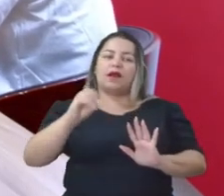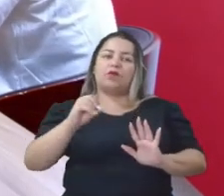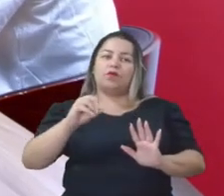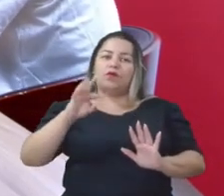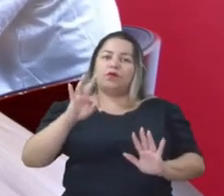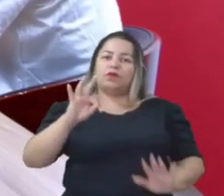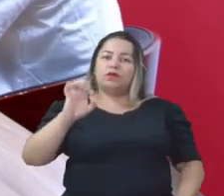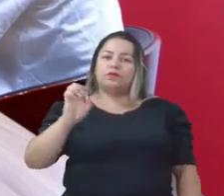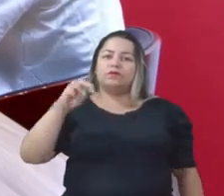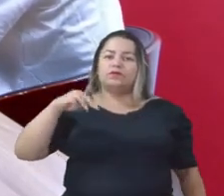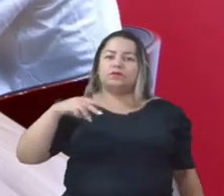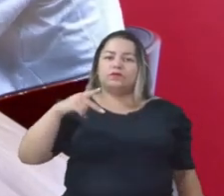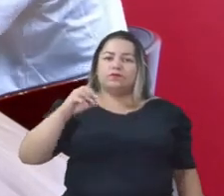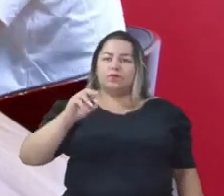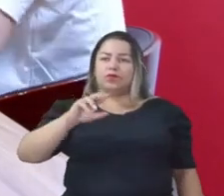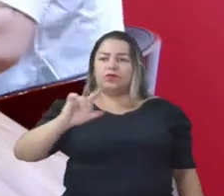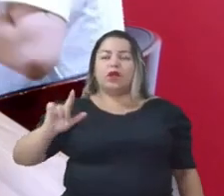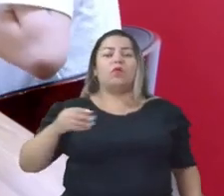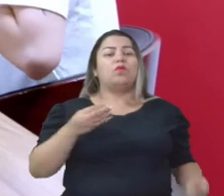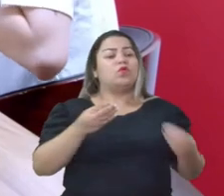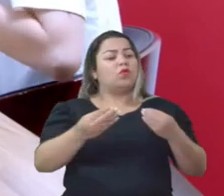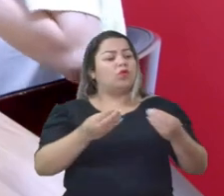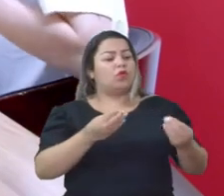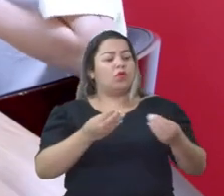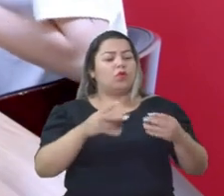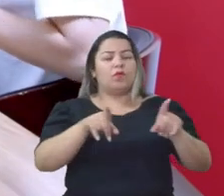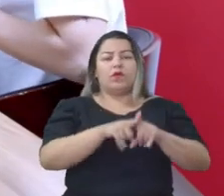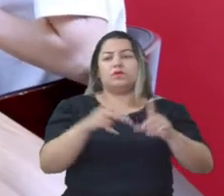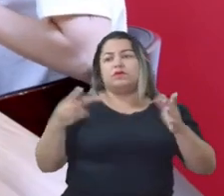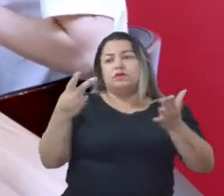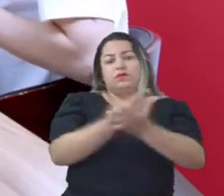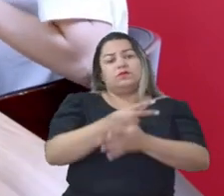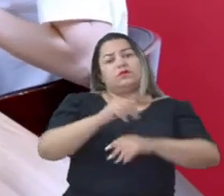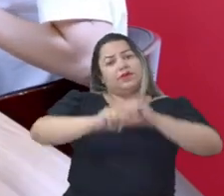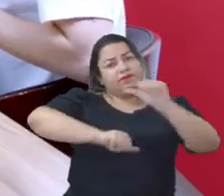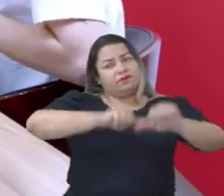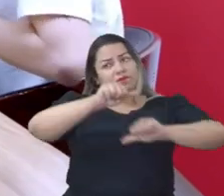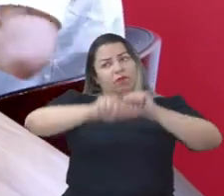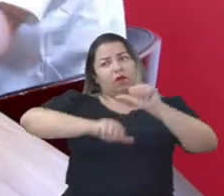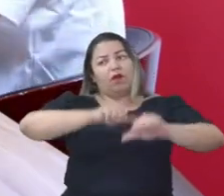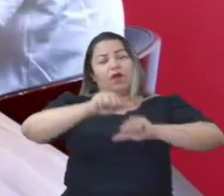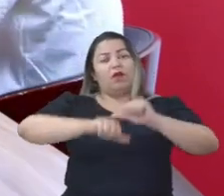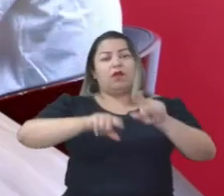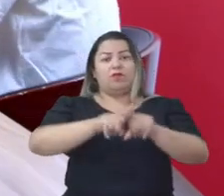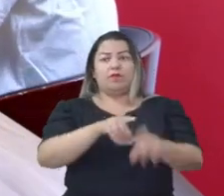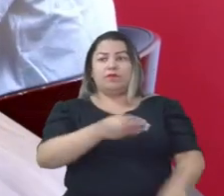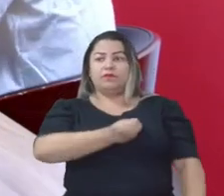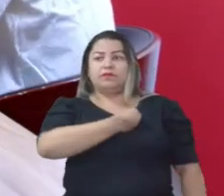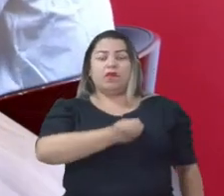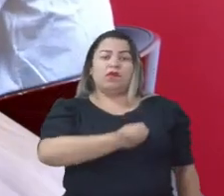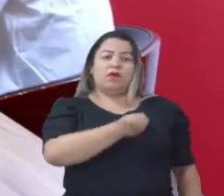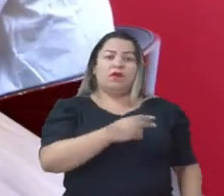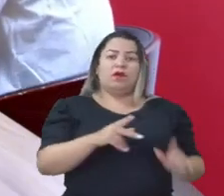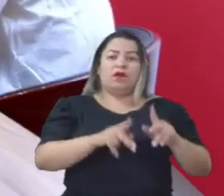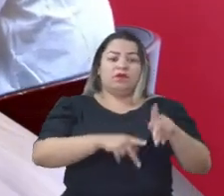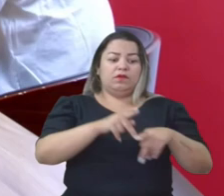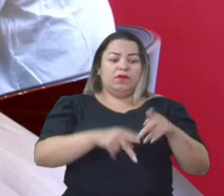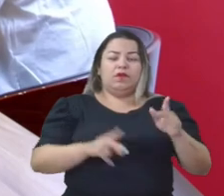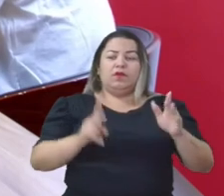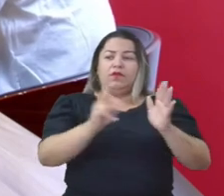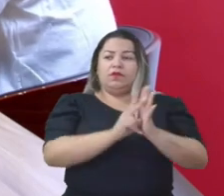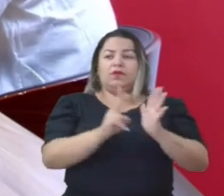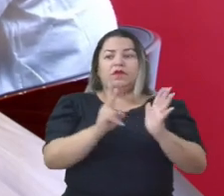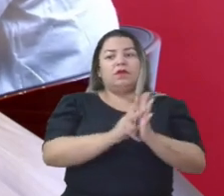didaticamente, o que é o marco temporal e como ele interfere, ele muda a vida dos povos indígenas. Certo.